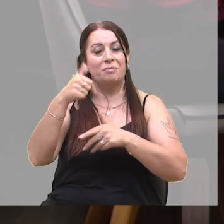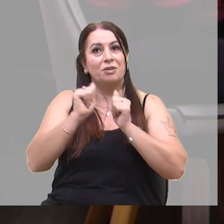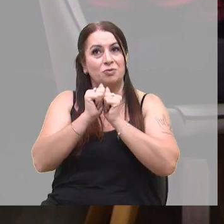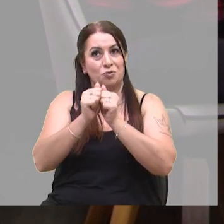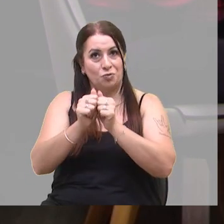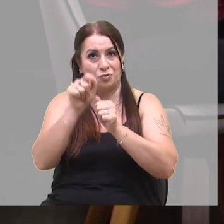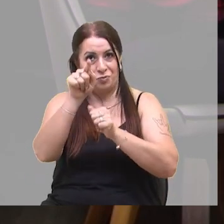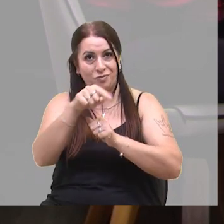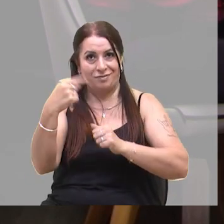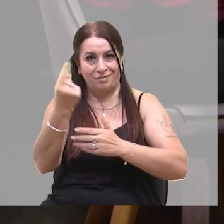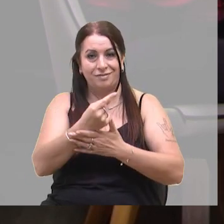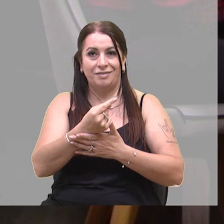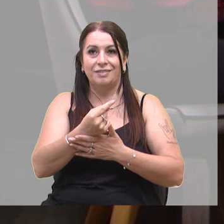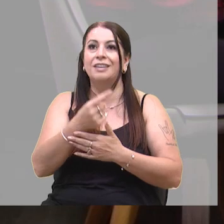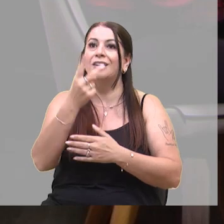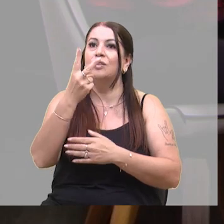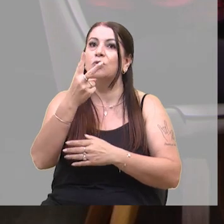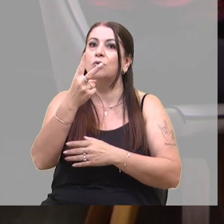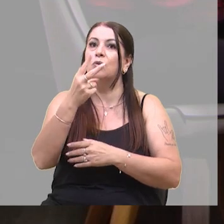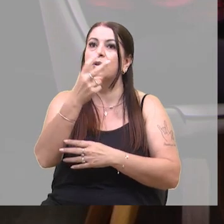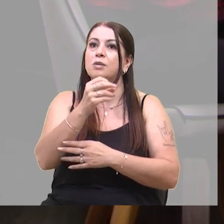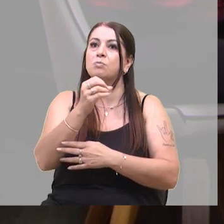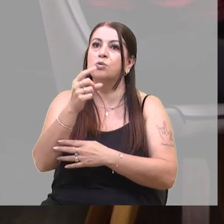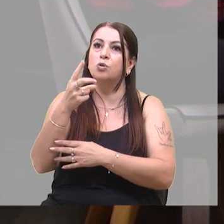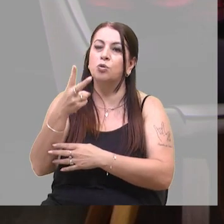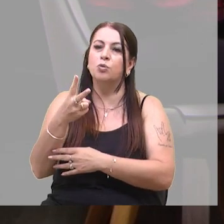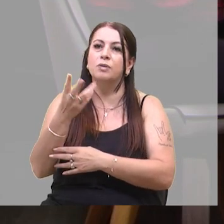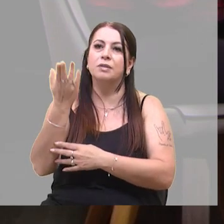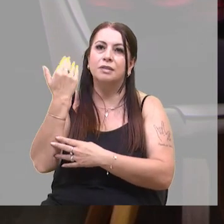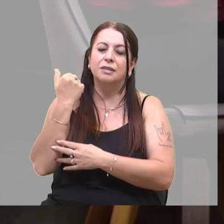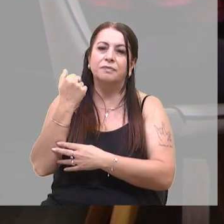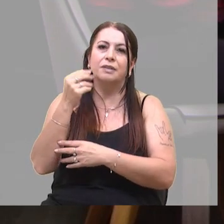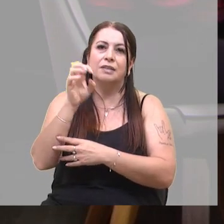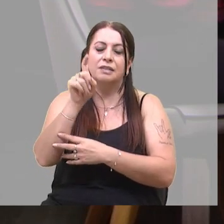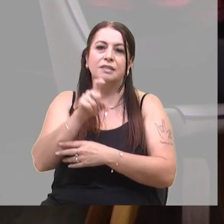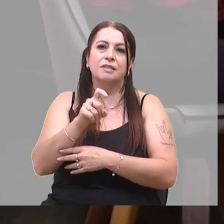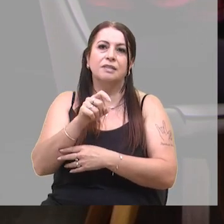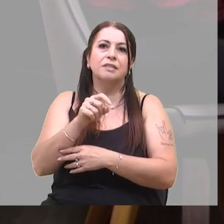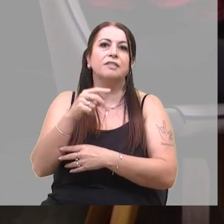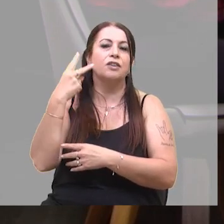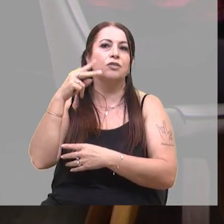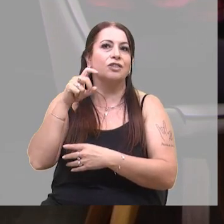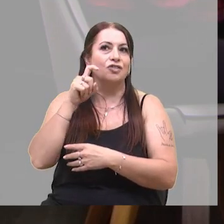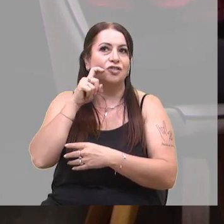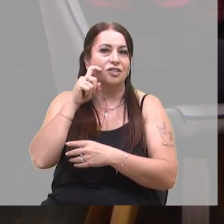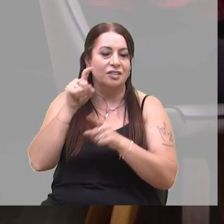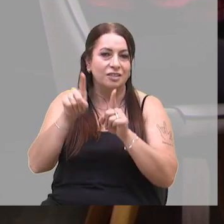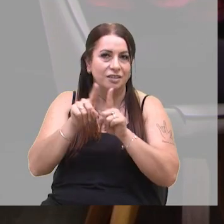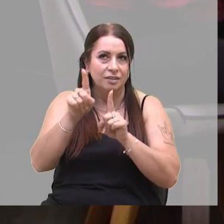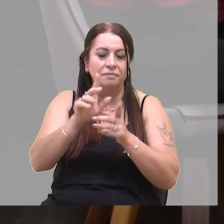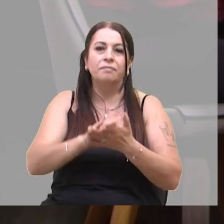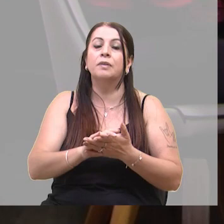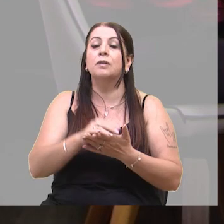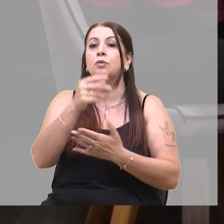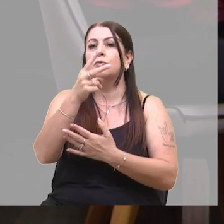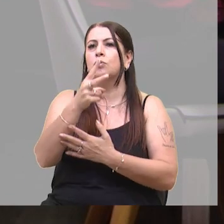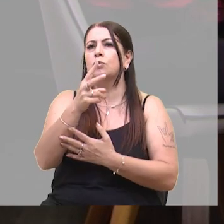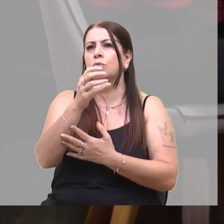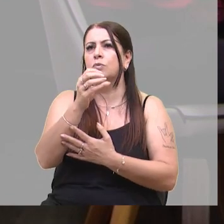presidente dessa história. Eu tenho o privilégio de ter trabalhado com três delas. Agora com a senhora, em 2012 com a